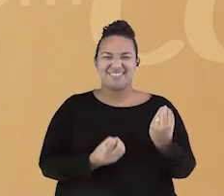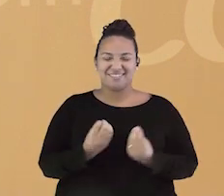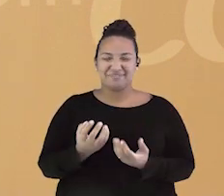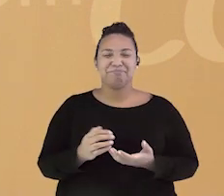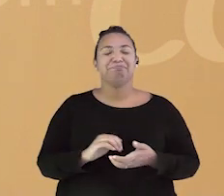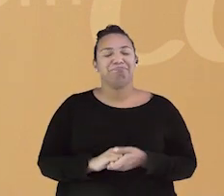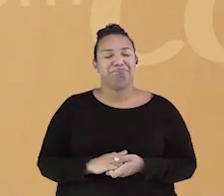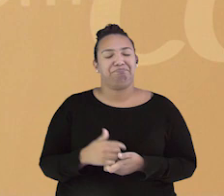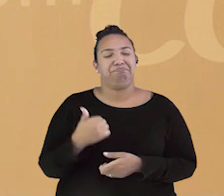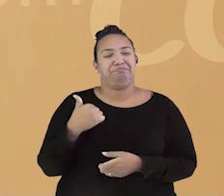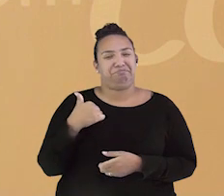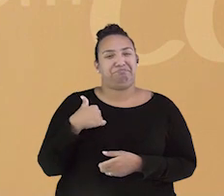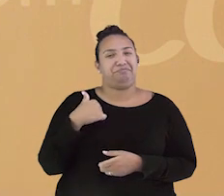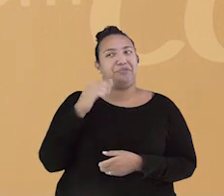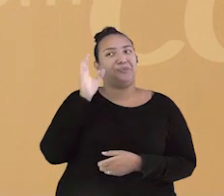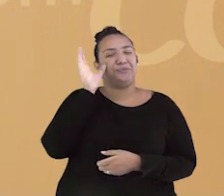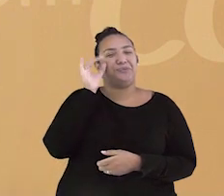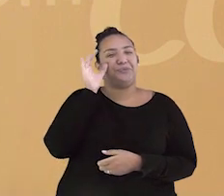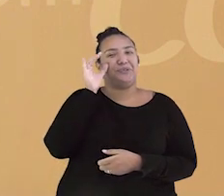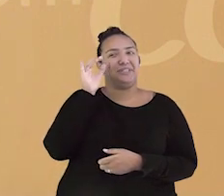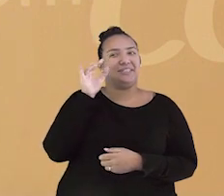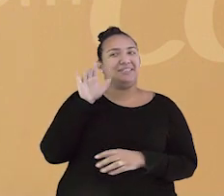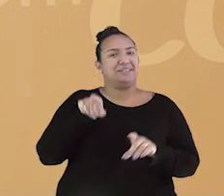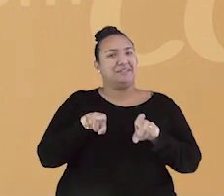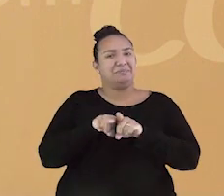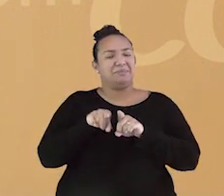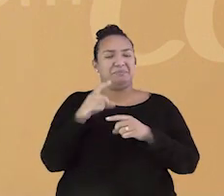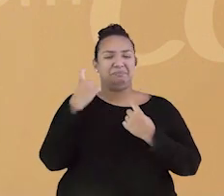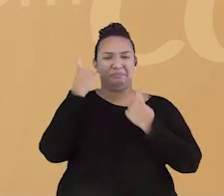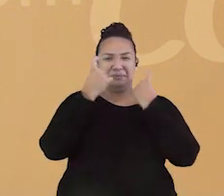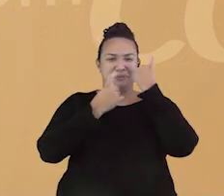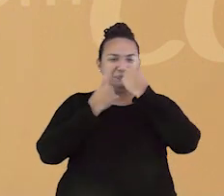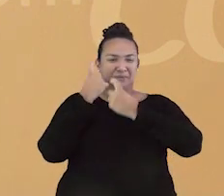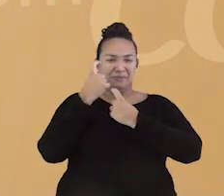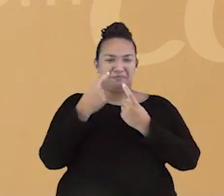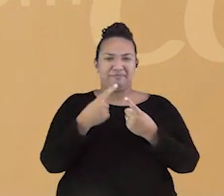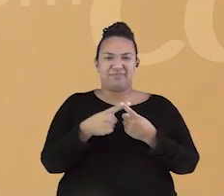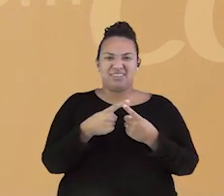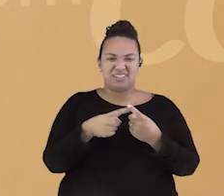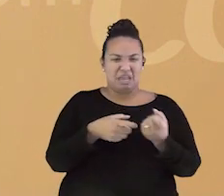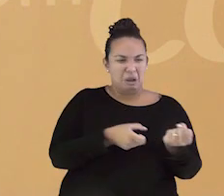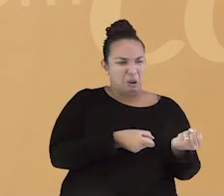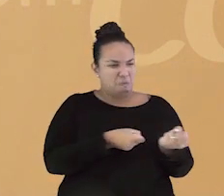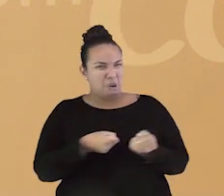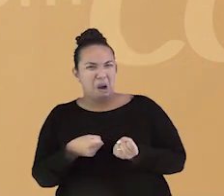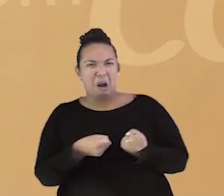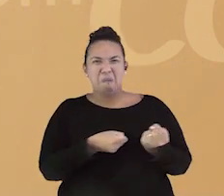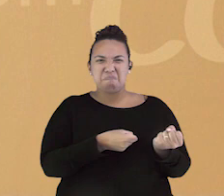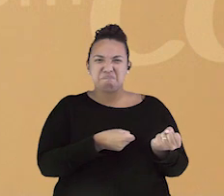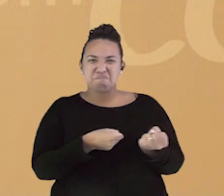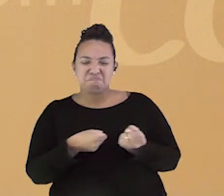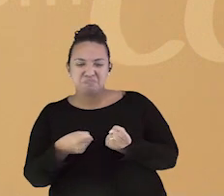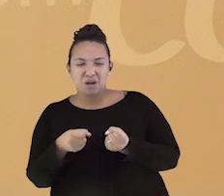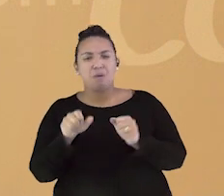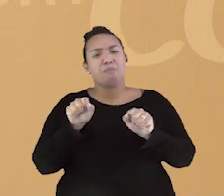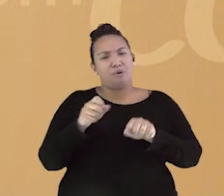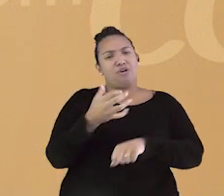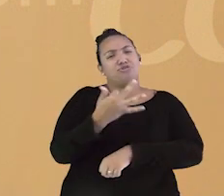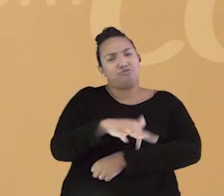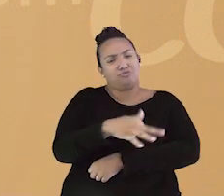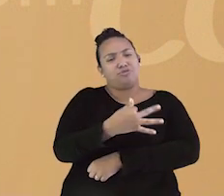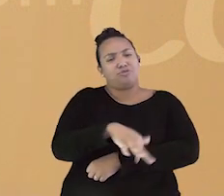Confesso que eu fiquei um pouco preocupada com essa brincadeira, porque eles puxam bastante os amigos e podem acabar se